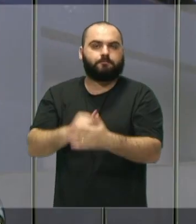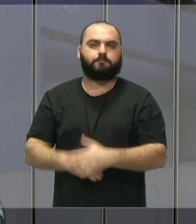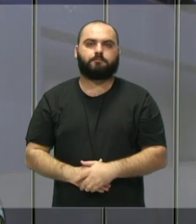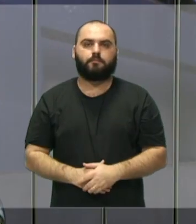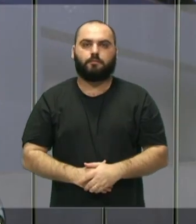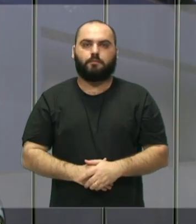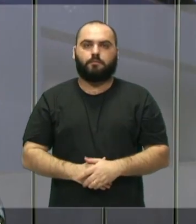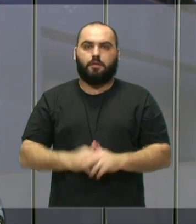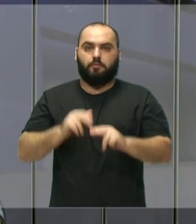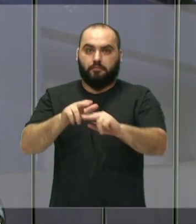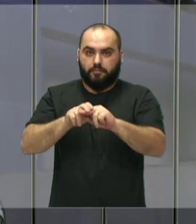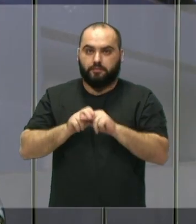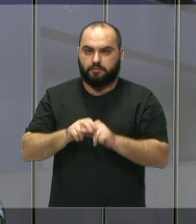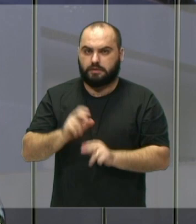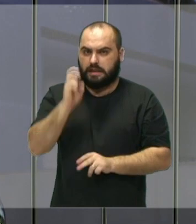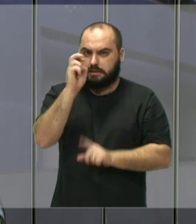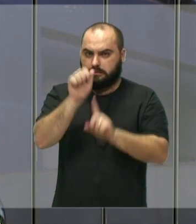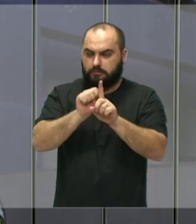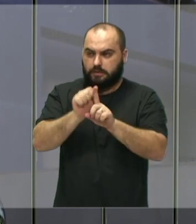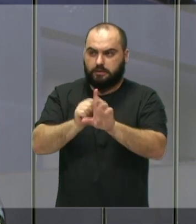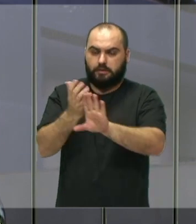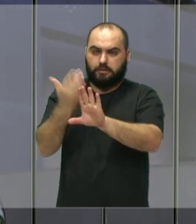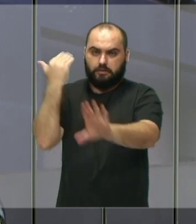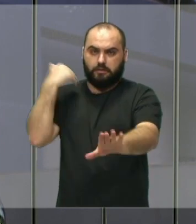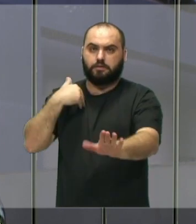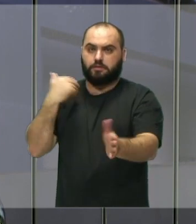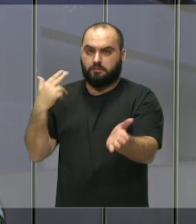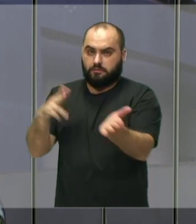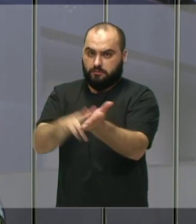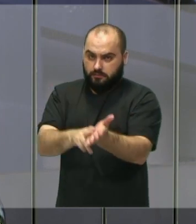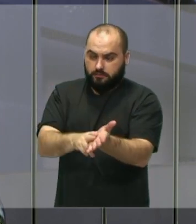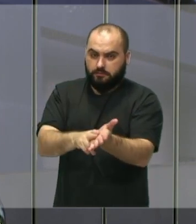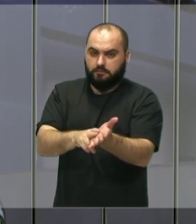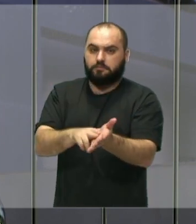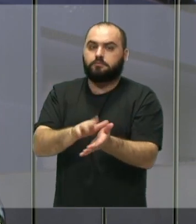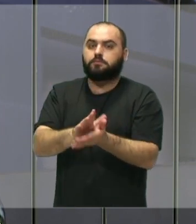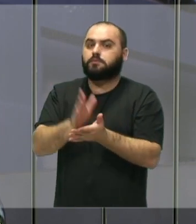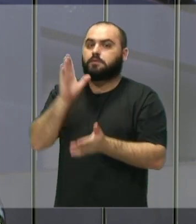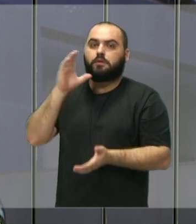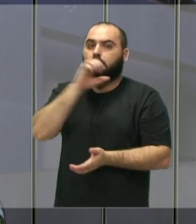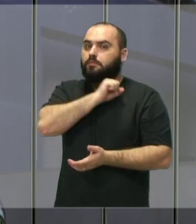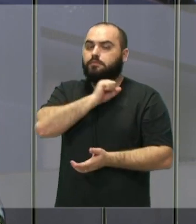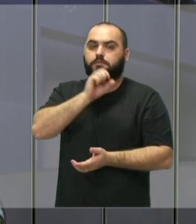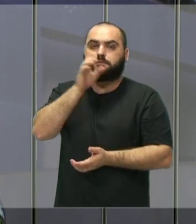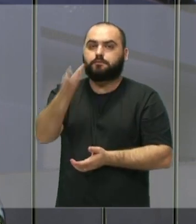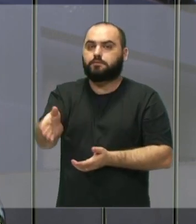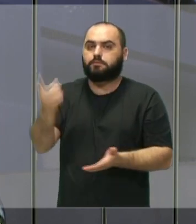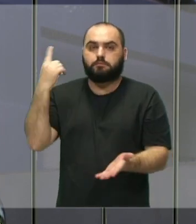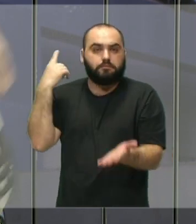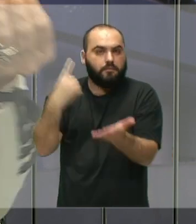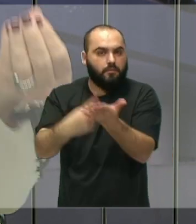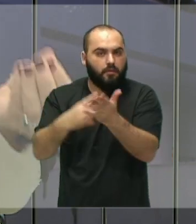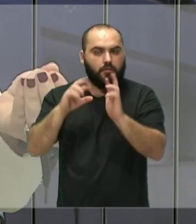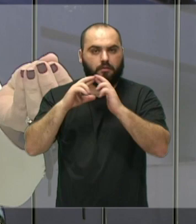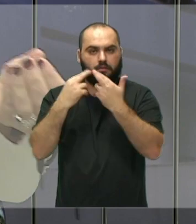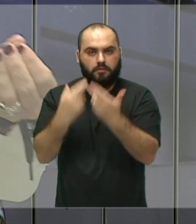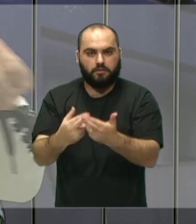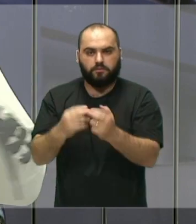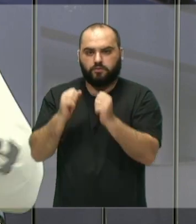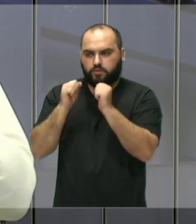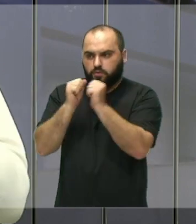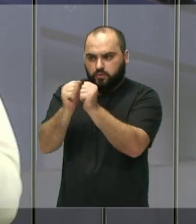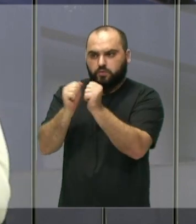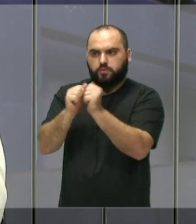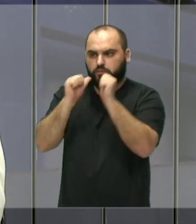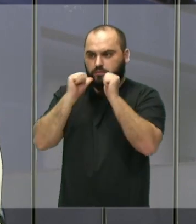que eu assumi, há 5 meses atrás, há alguns meses atrás, eu fui logo marcando uma reunião, a gente marcou, a Michele está junto, mas a